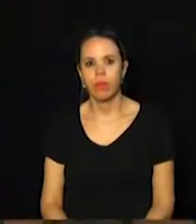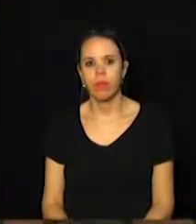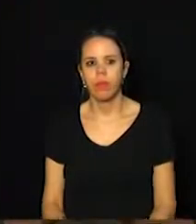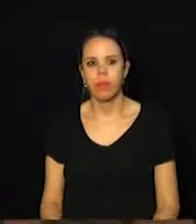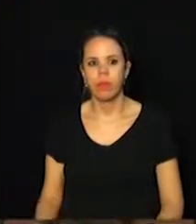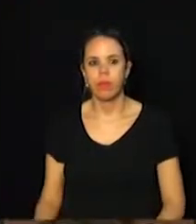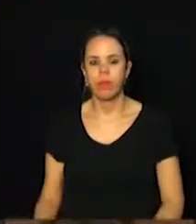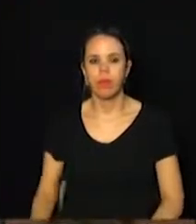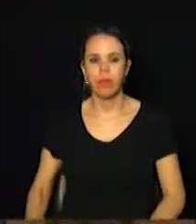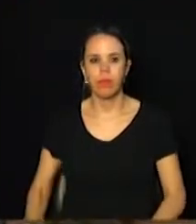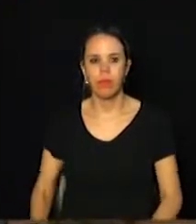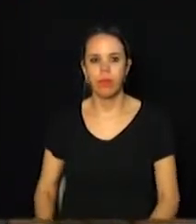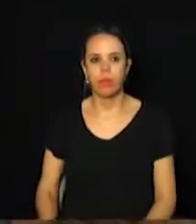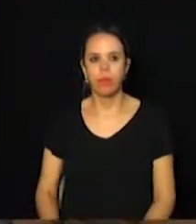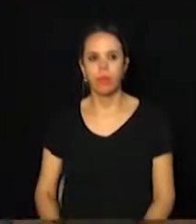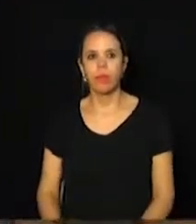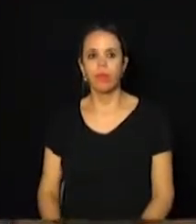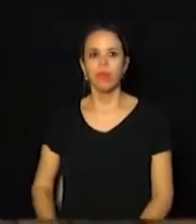João